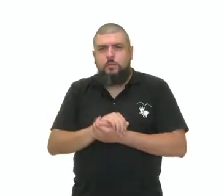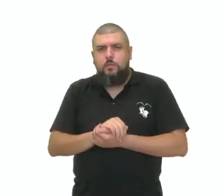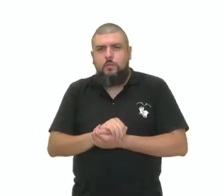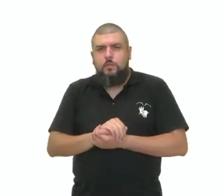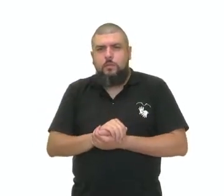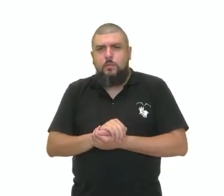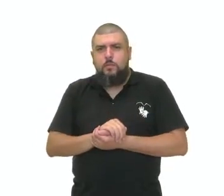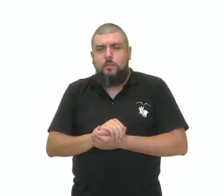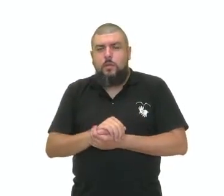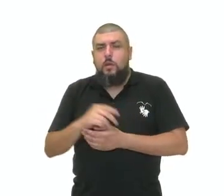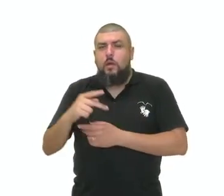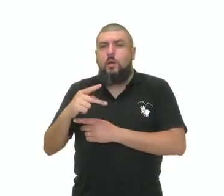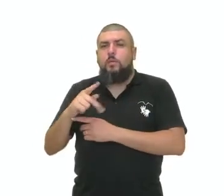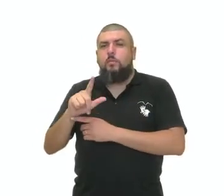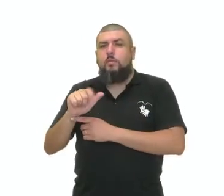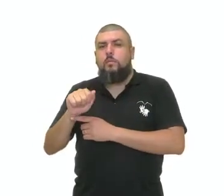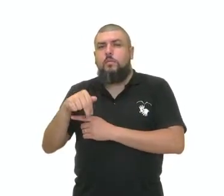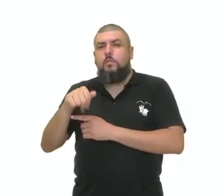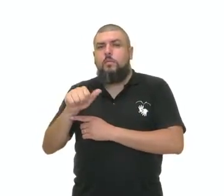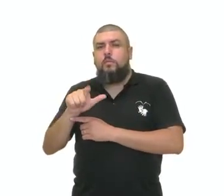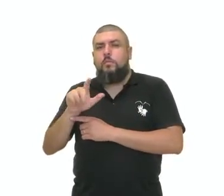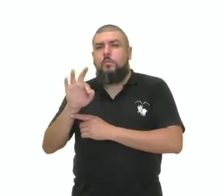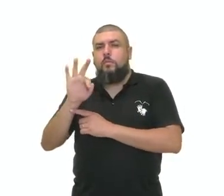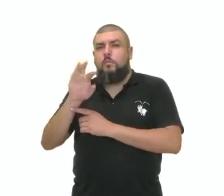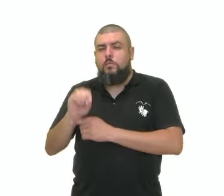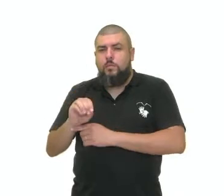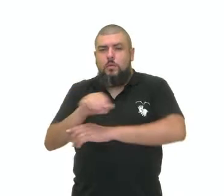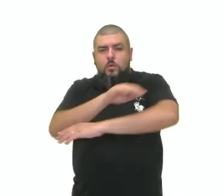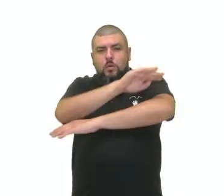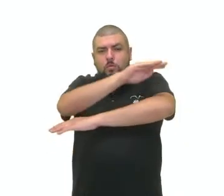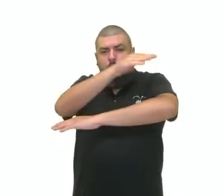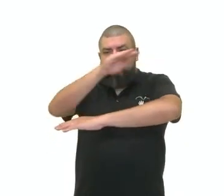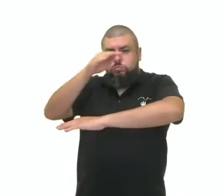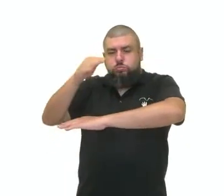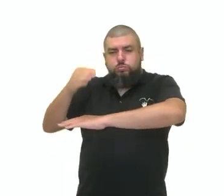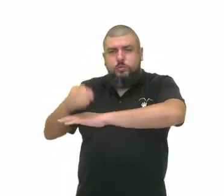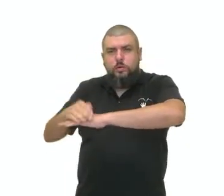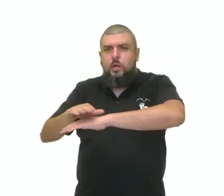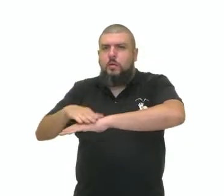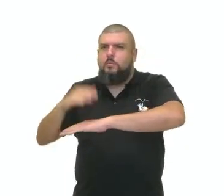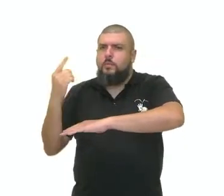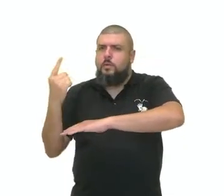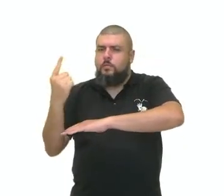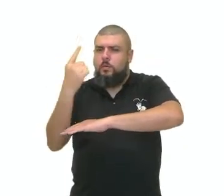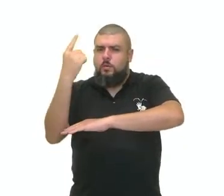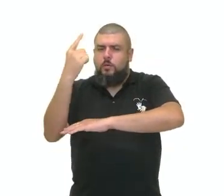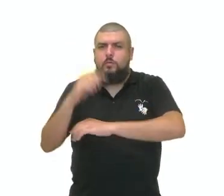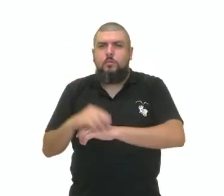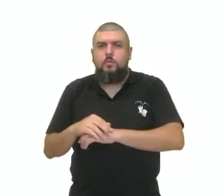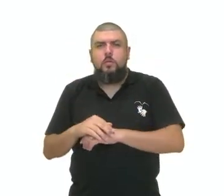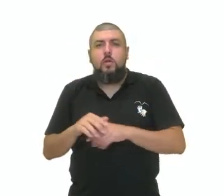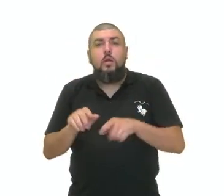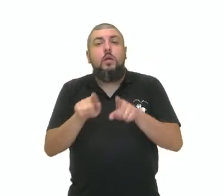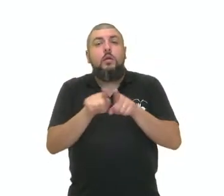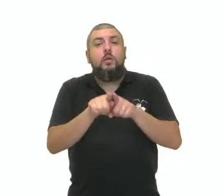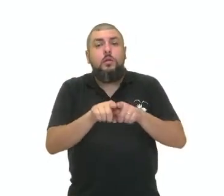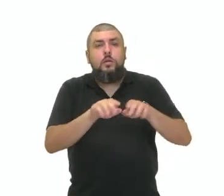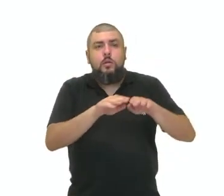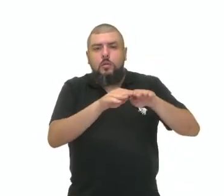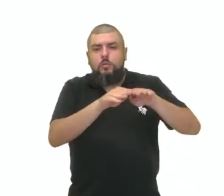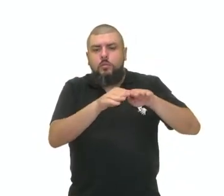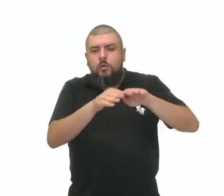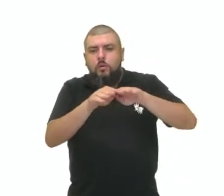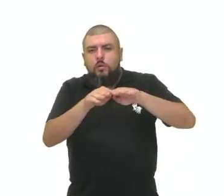processos de erosão muito mais rápidos, né? E tem também as depressões, que são terrenos ali que ficam entre os planaltos,